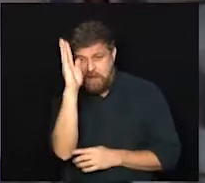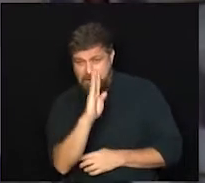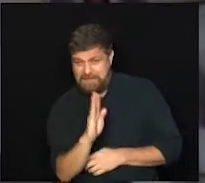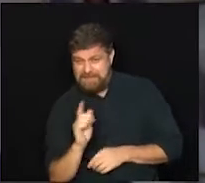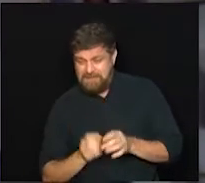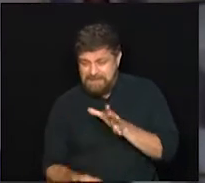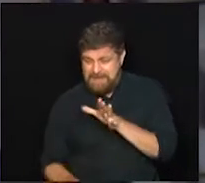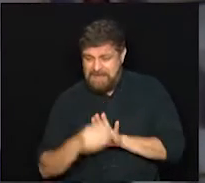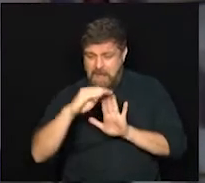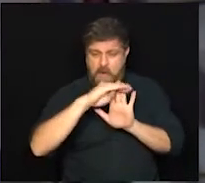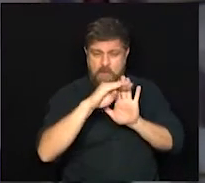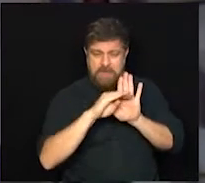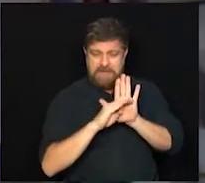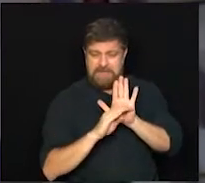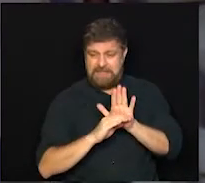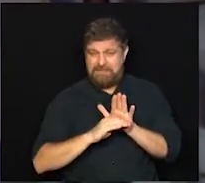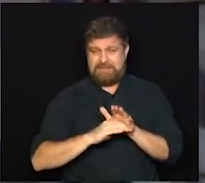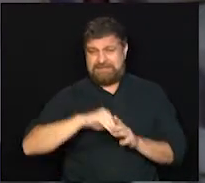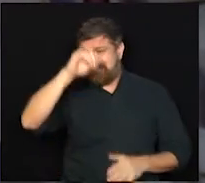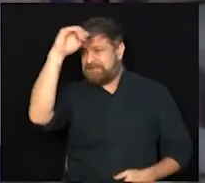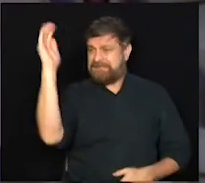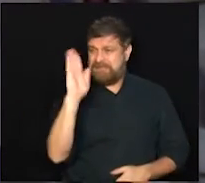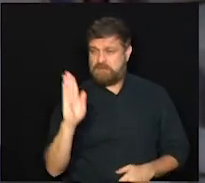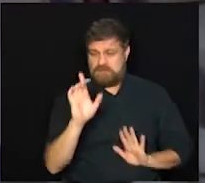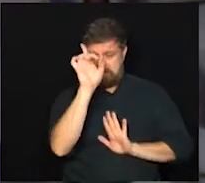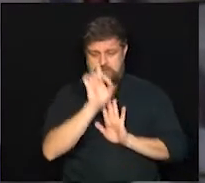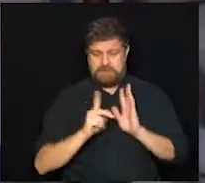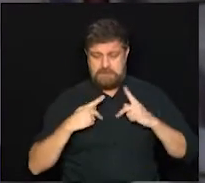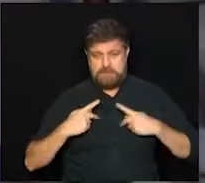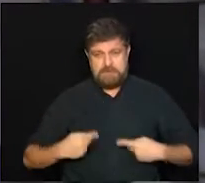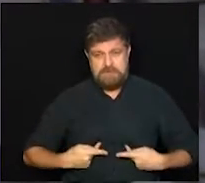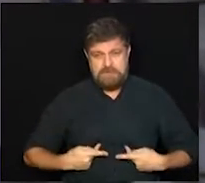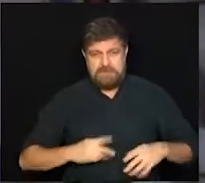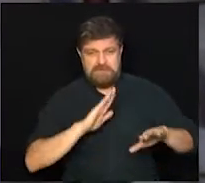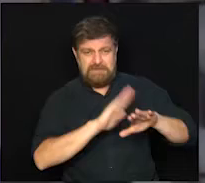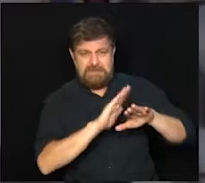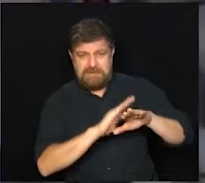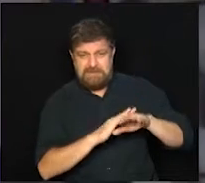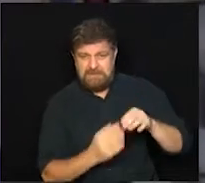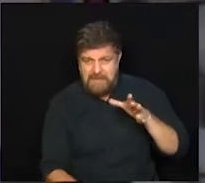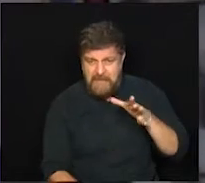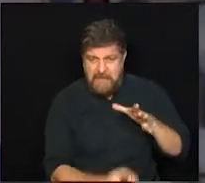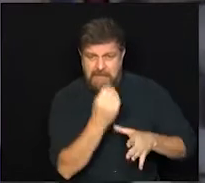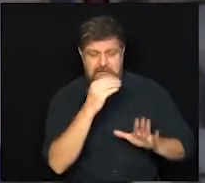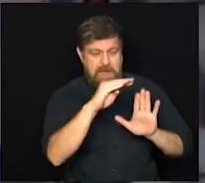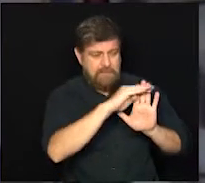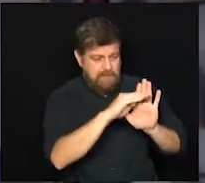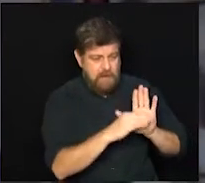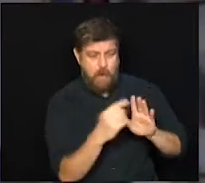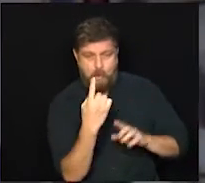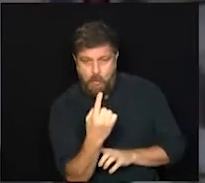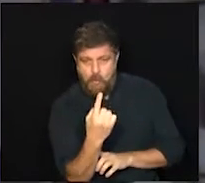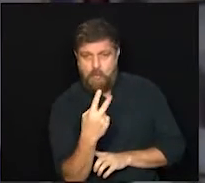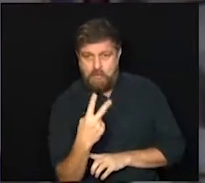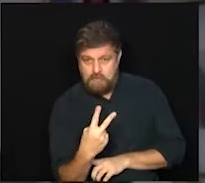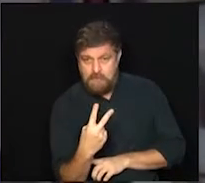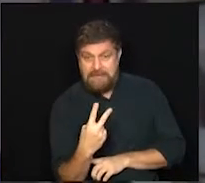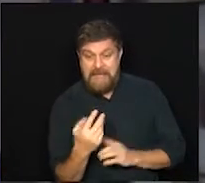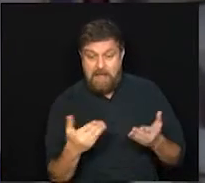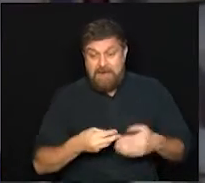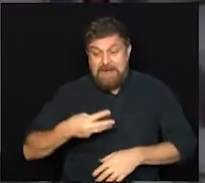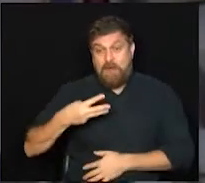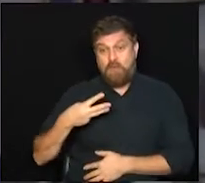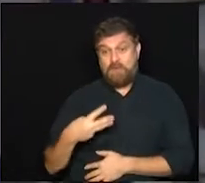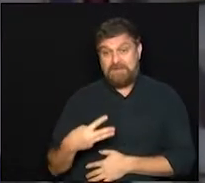Programas Nacionais de Direitos Humanos. Ele fez o PNDH 1, PNDH 2, depois faz o PNDH